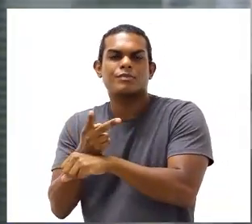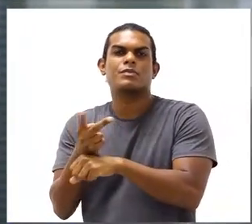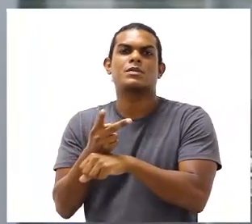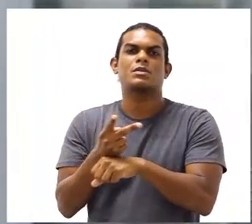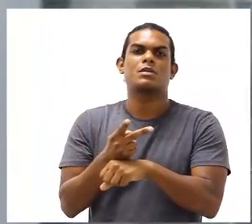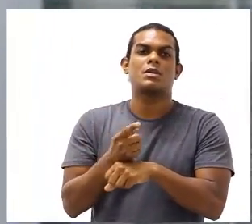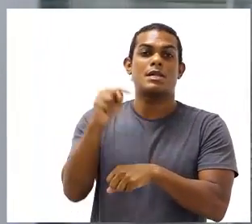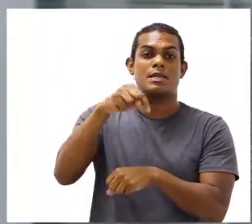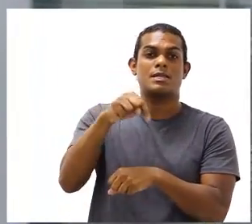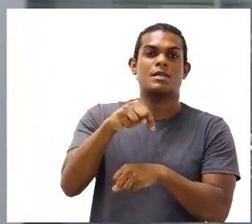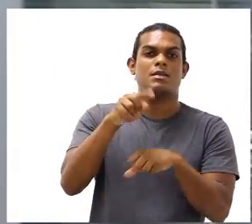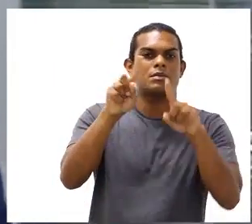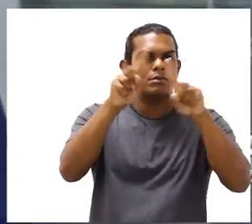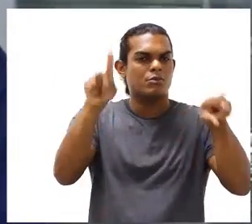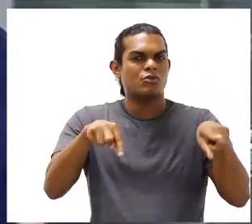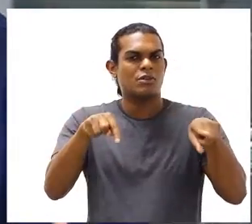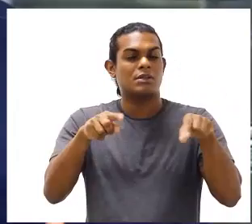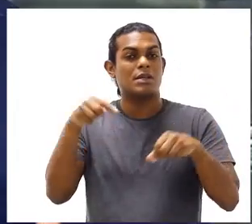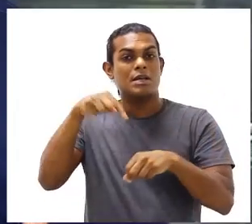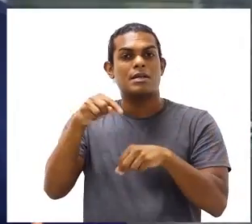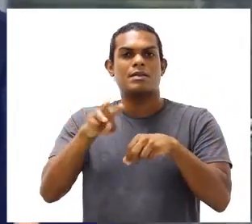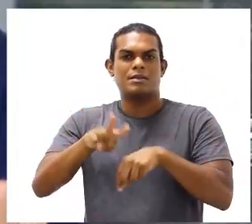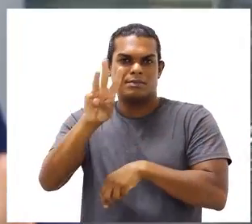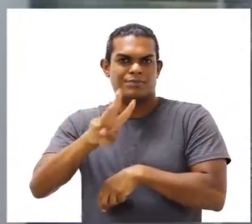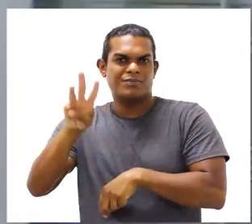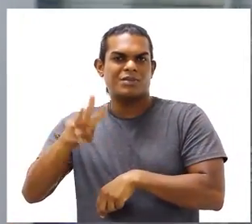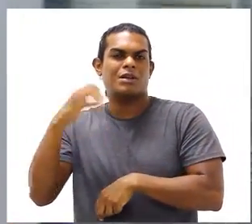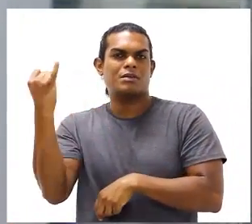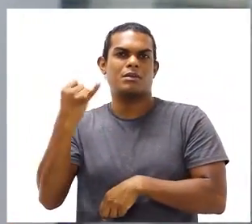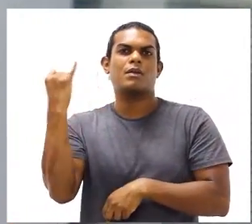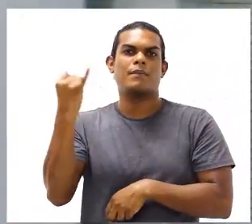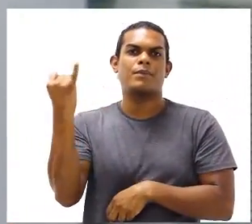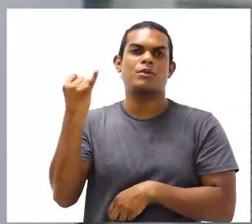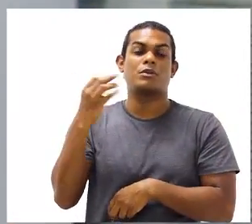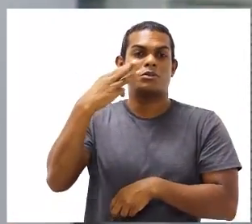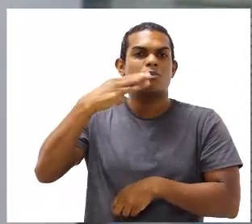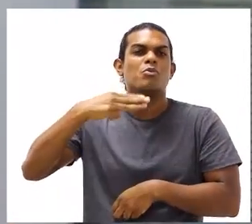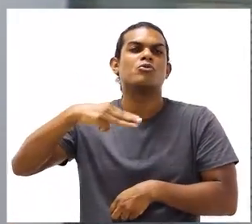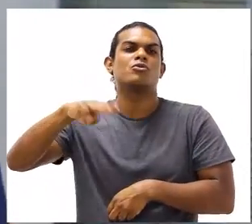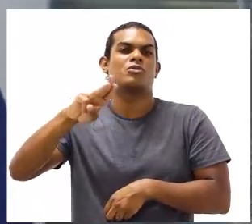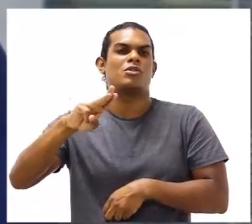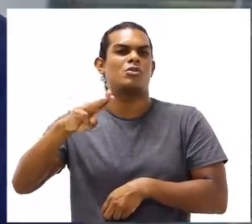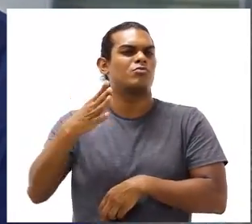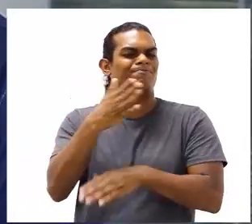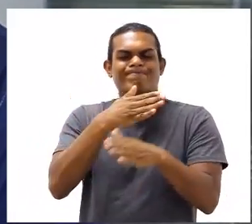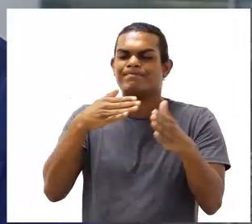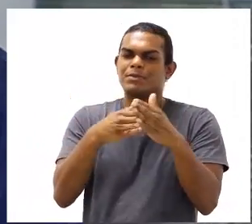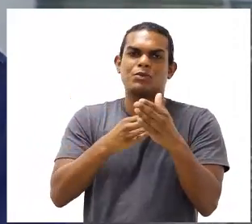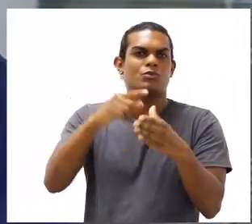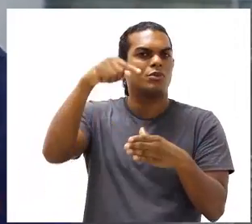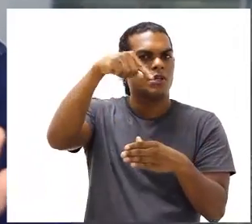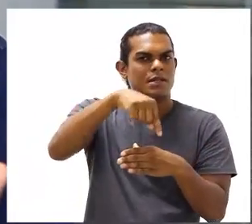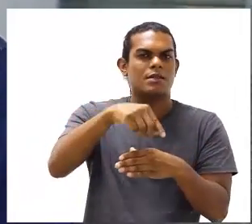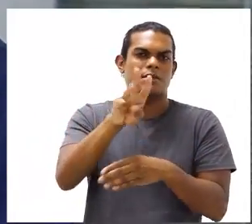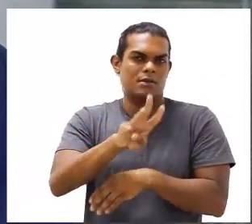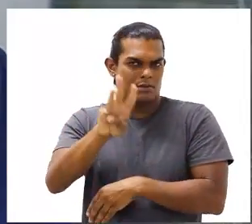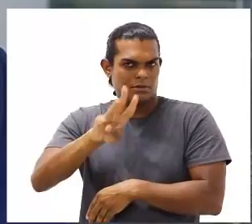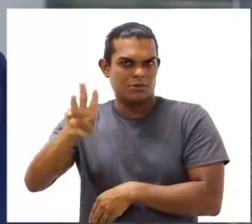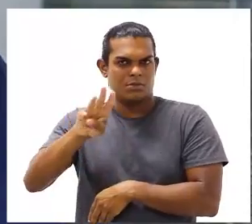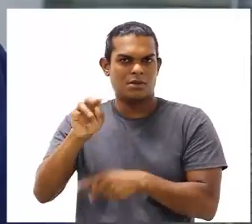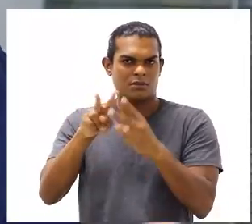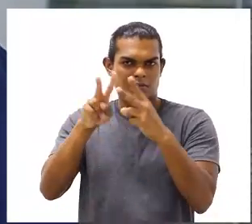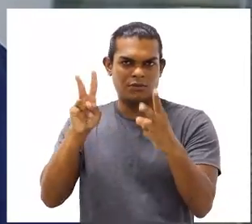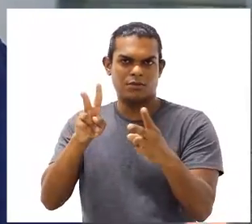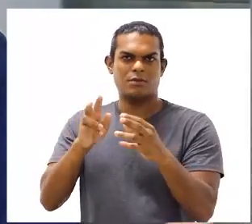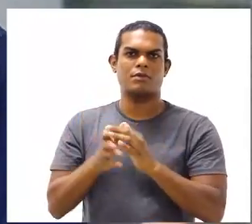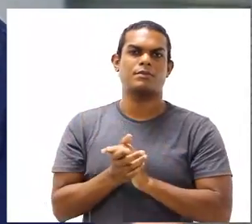da instituição. Então, a gente acha que isso é extremamente importante. Para mim, é a menina dos meus olhos. Na verdade, o que eu gosto mais nesse espaço é este ambiente. E